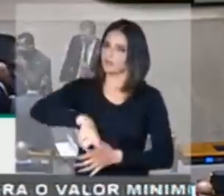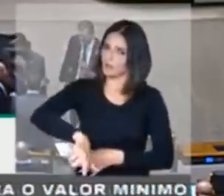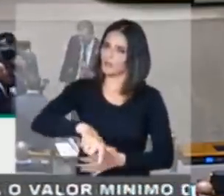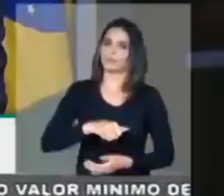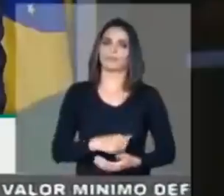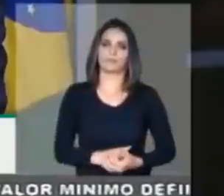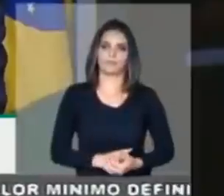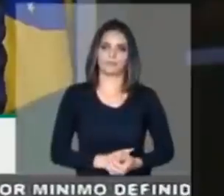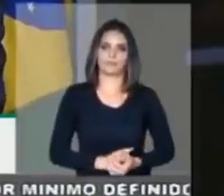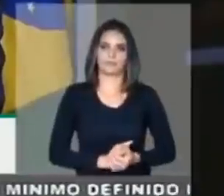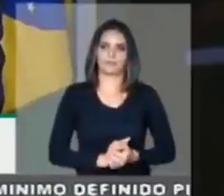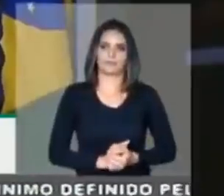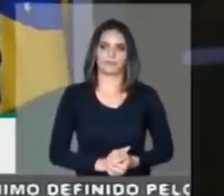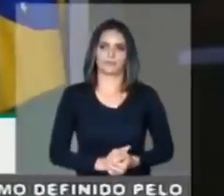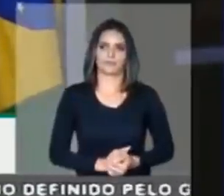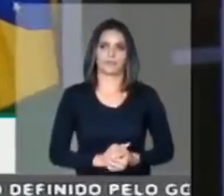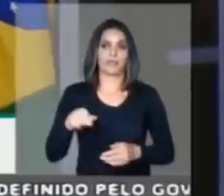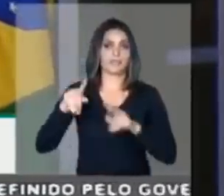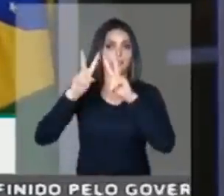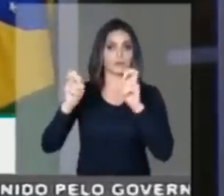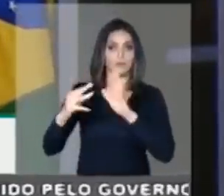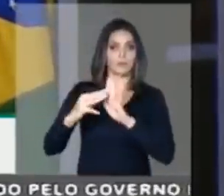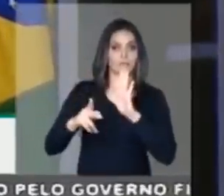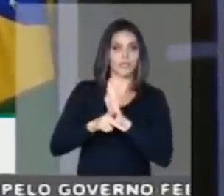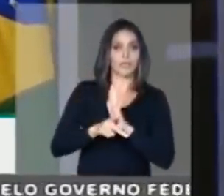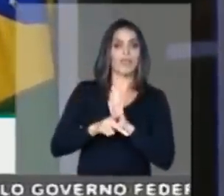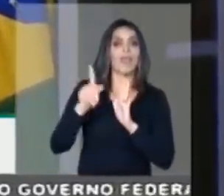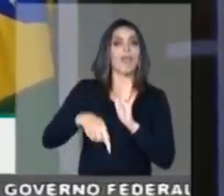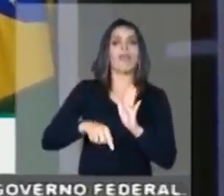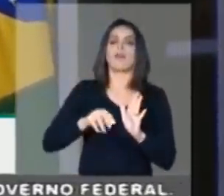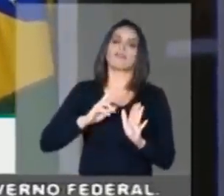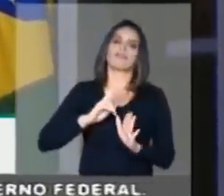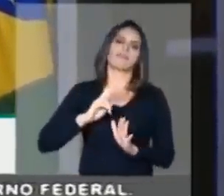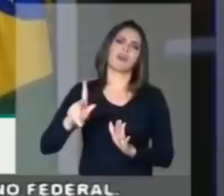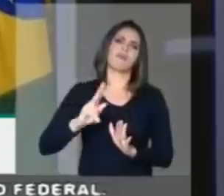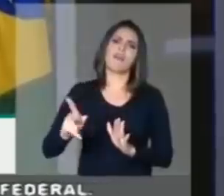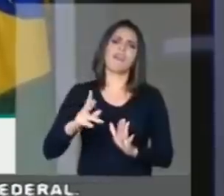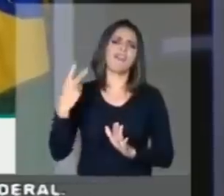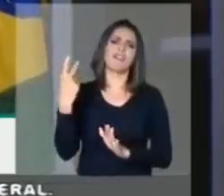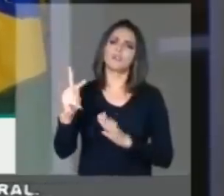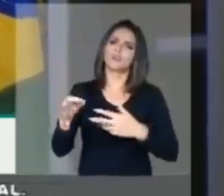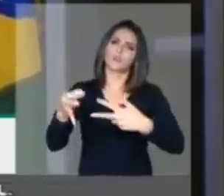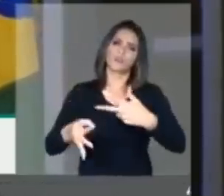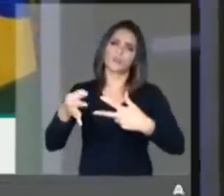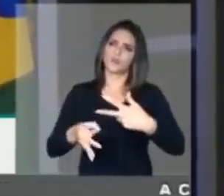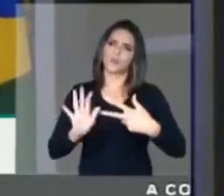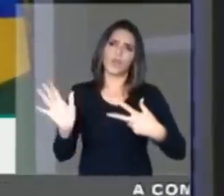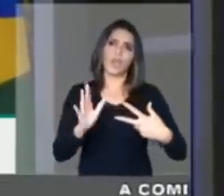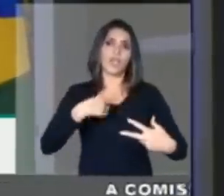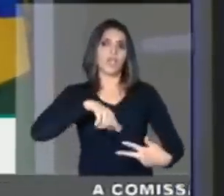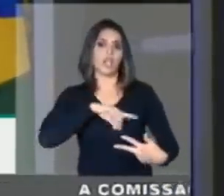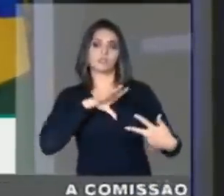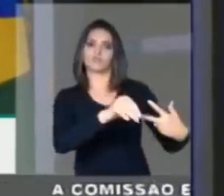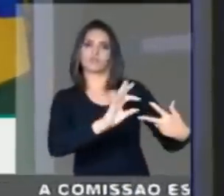vez, colocando que trata-se de uma questão, a medida provisória interna corporis, não há por que haver interferência do legislativo em relação a isso,